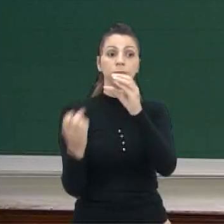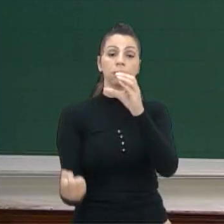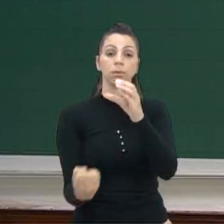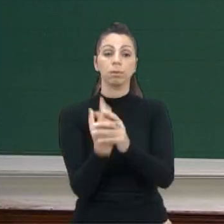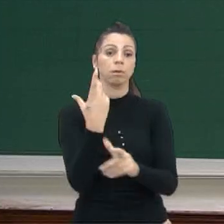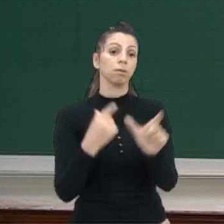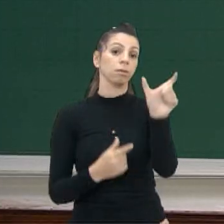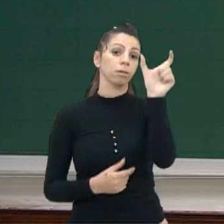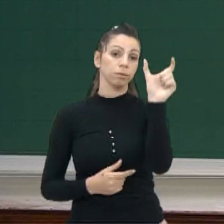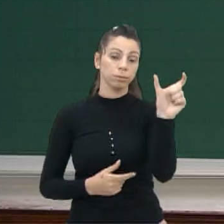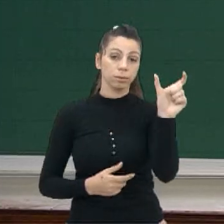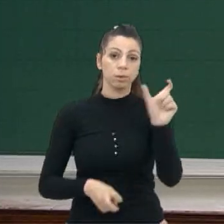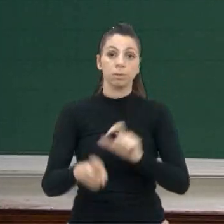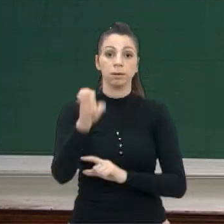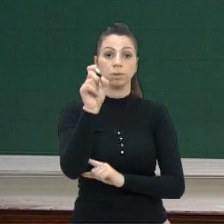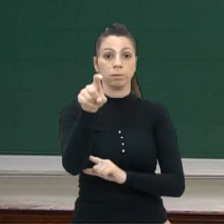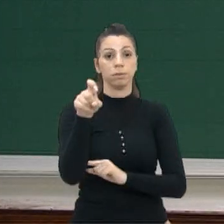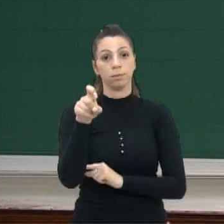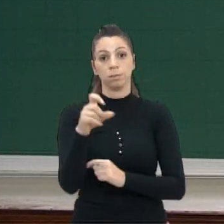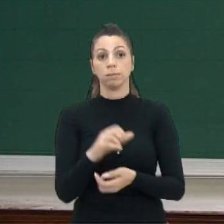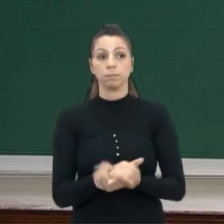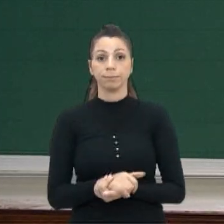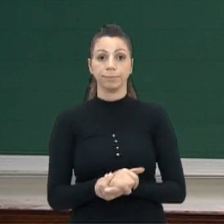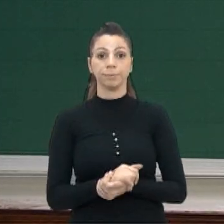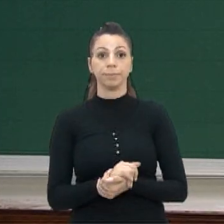quem? 5x.